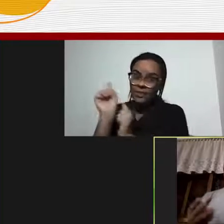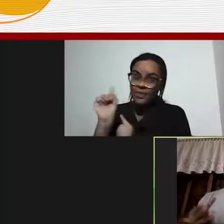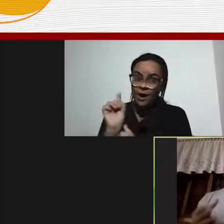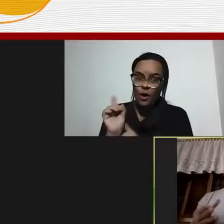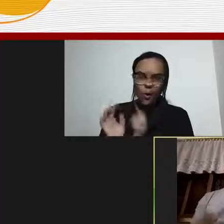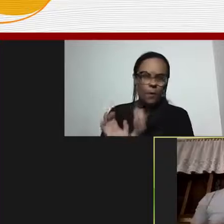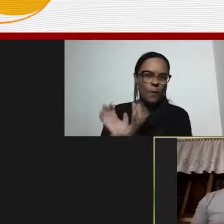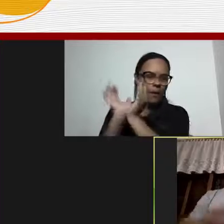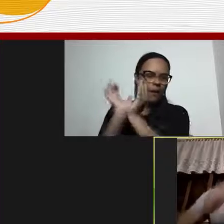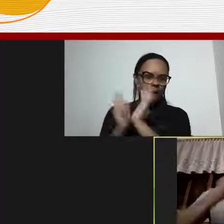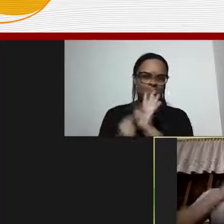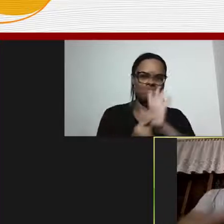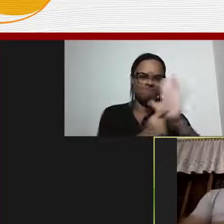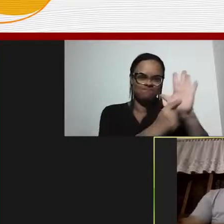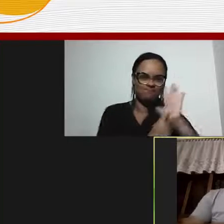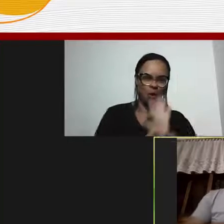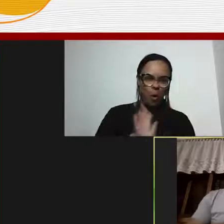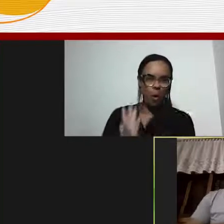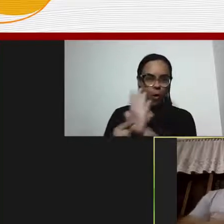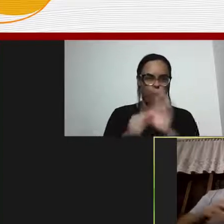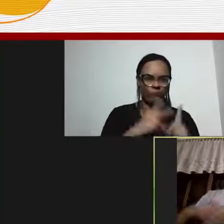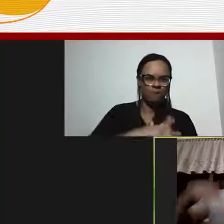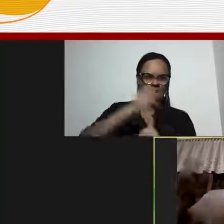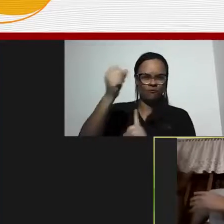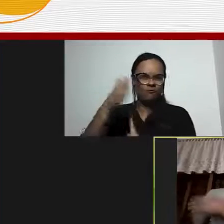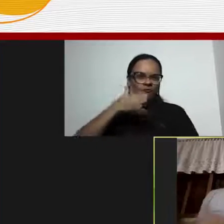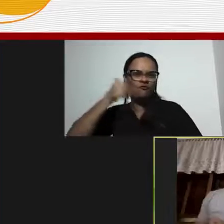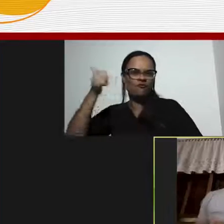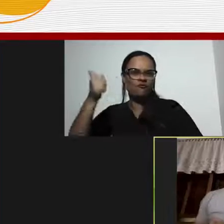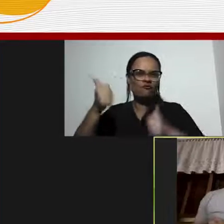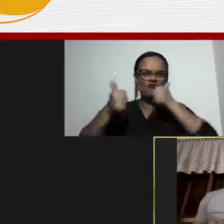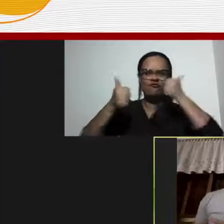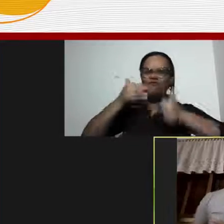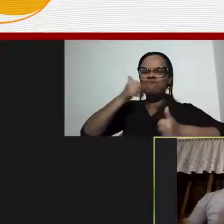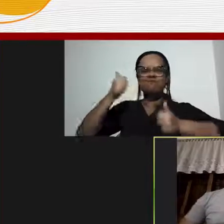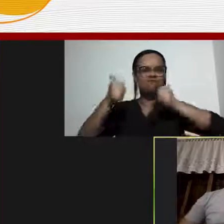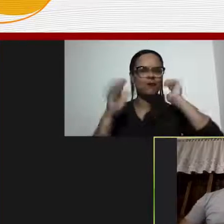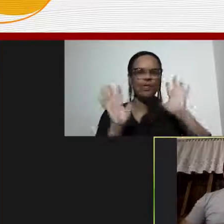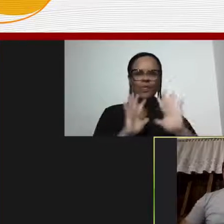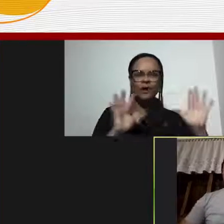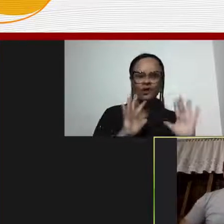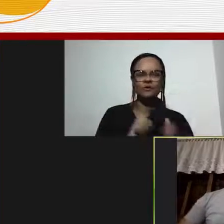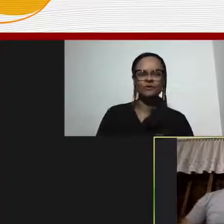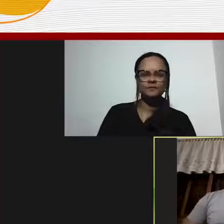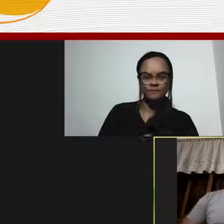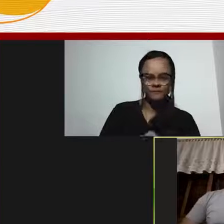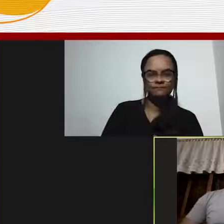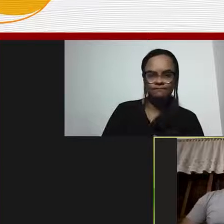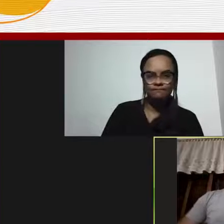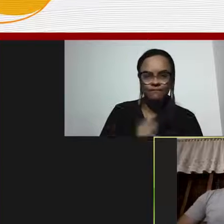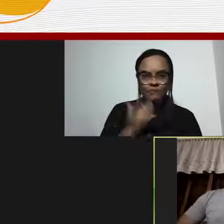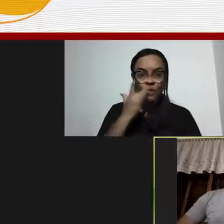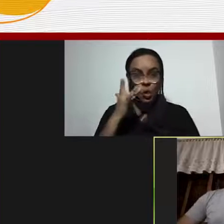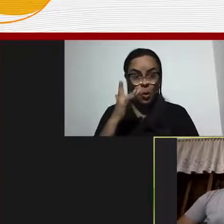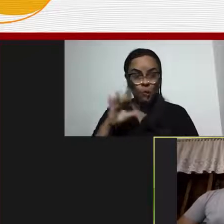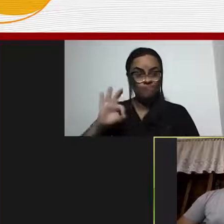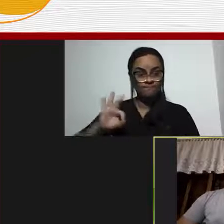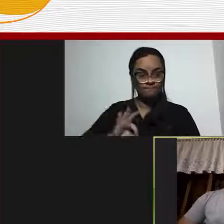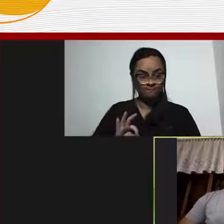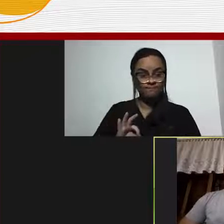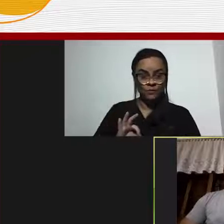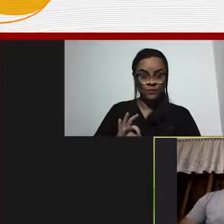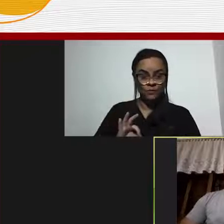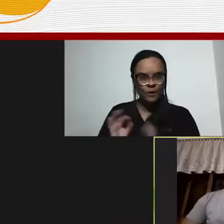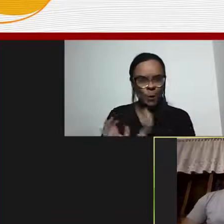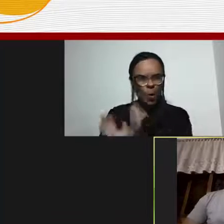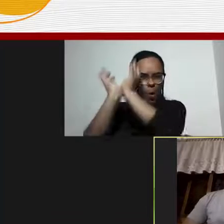é só para mostrar que nós somos melhores do que qualquer outra pessoa. Porque essa medalha de ouro, poder estar